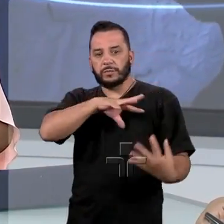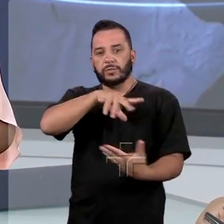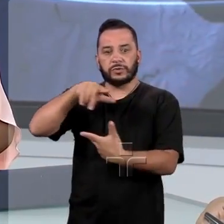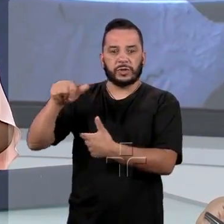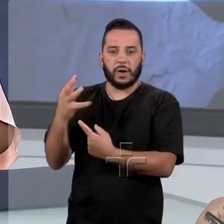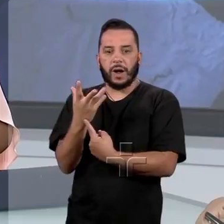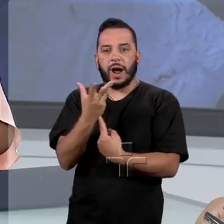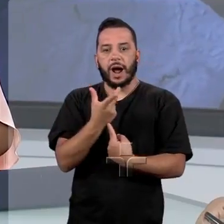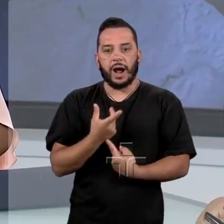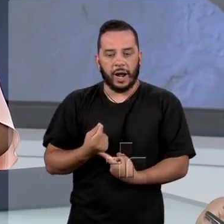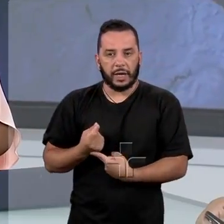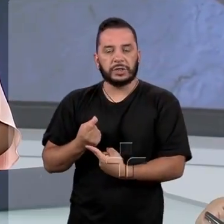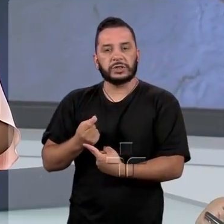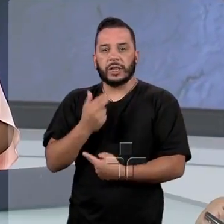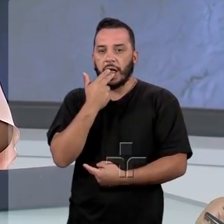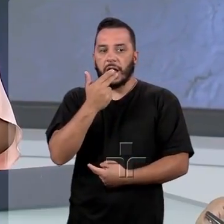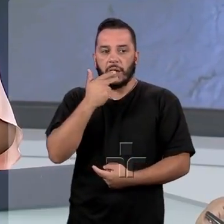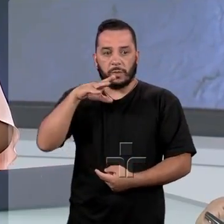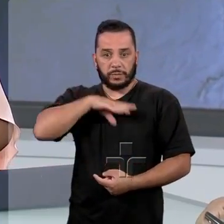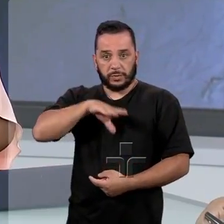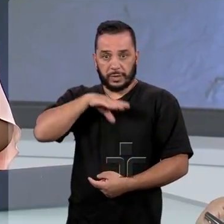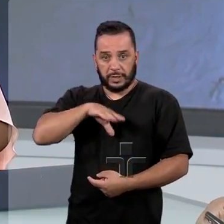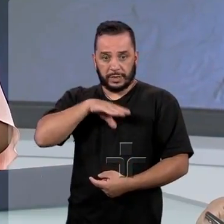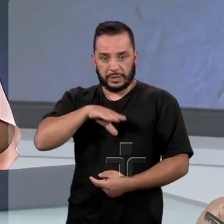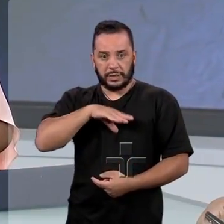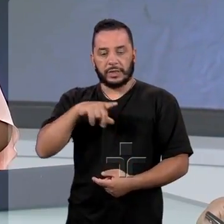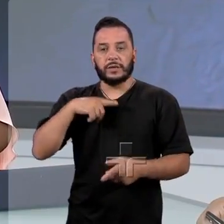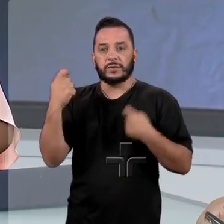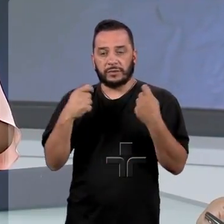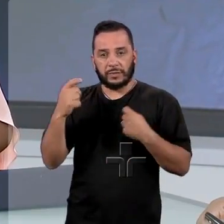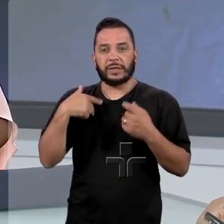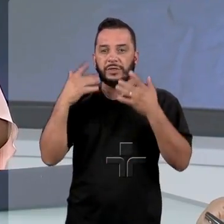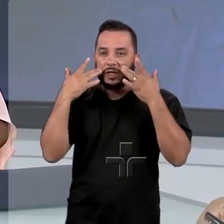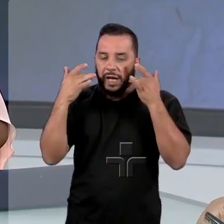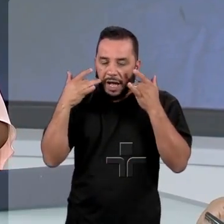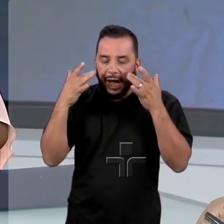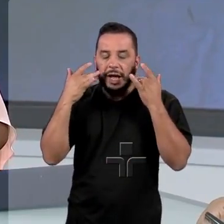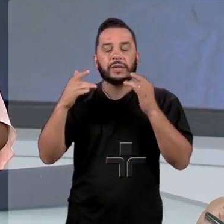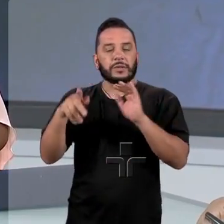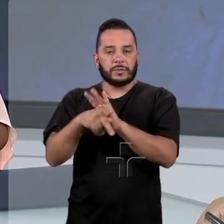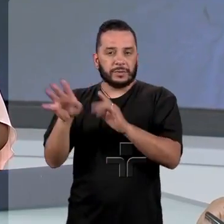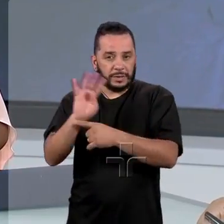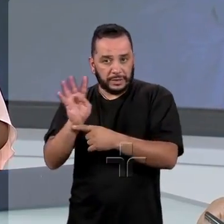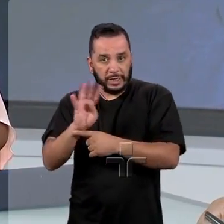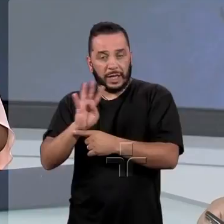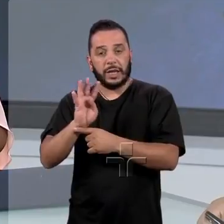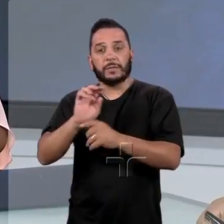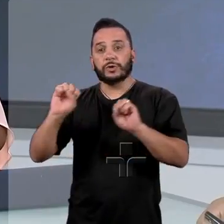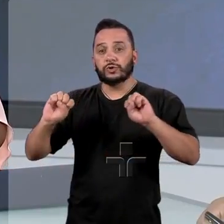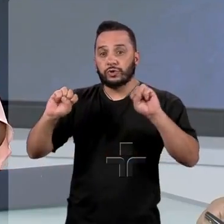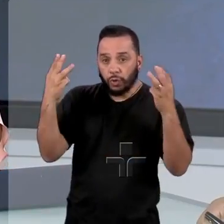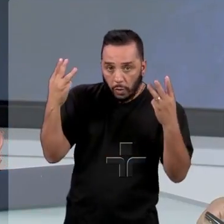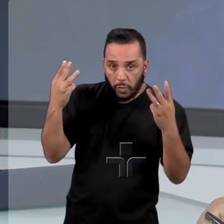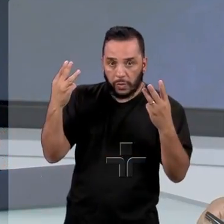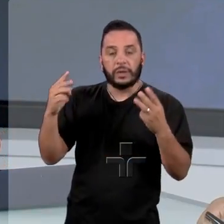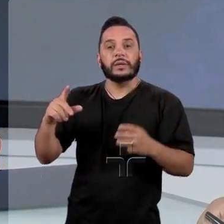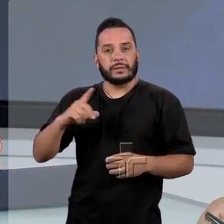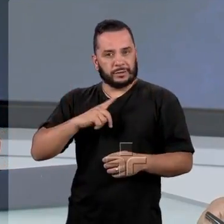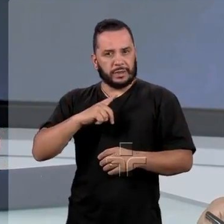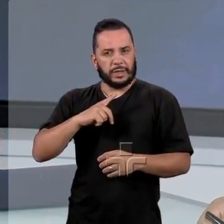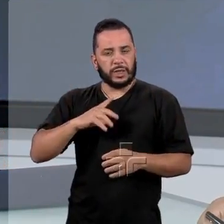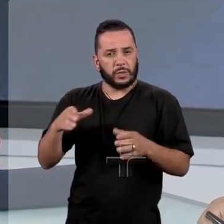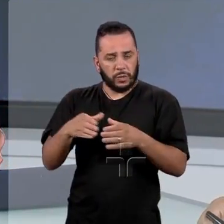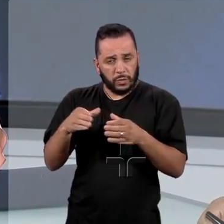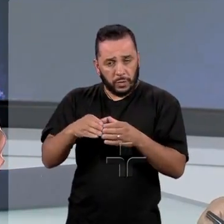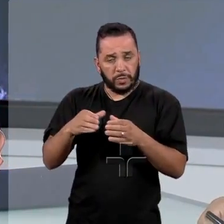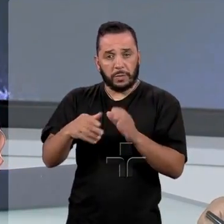das Artes da Língua Portuguesa. O festival reúne teatro, cinema, artes plásticas e shows. Este ano participam grupos